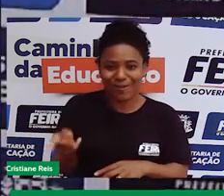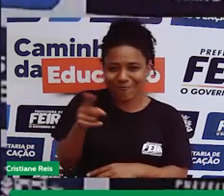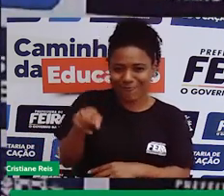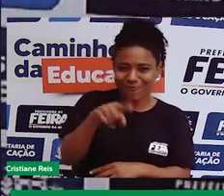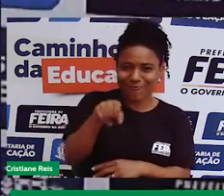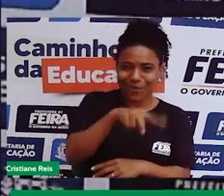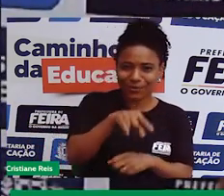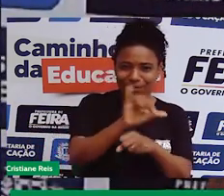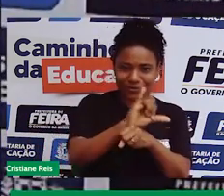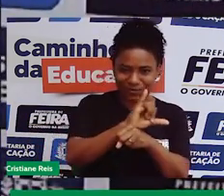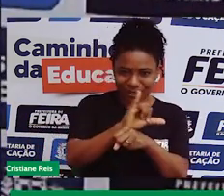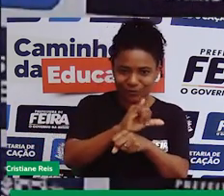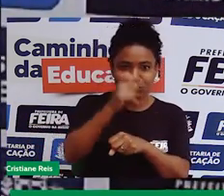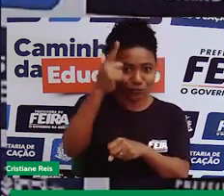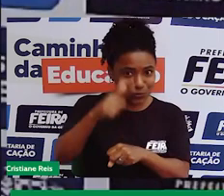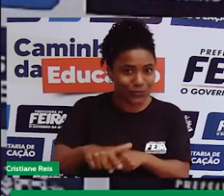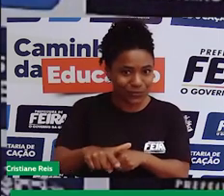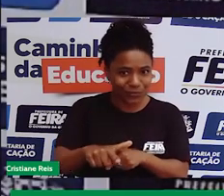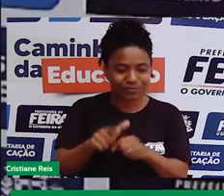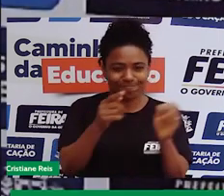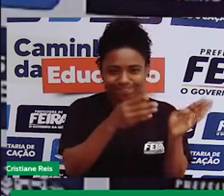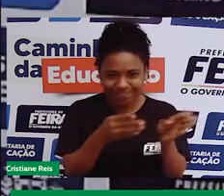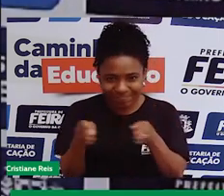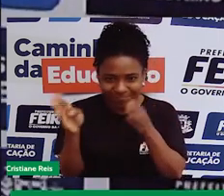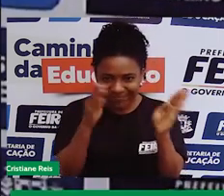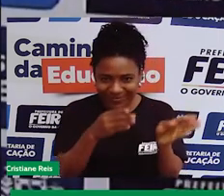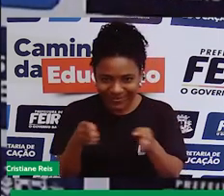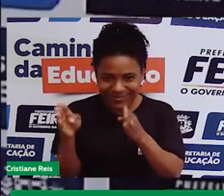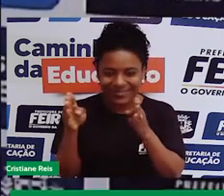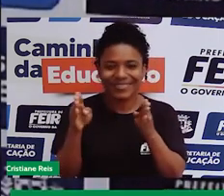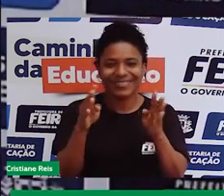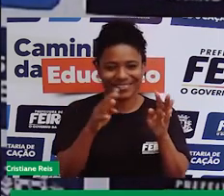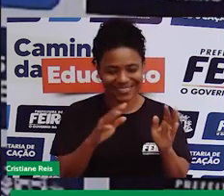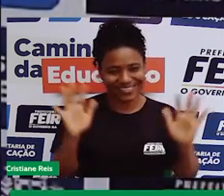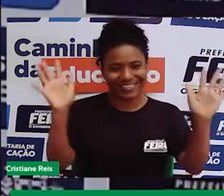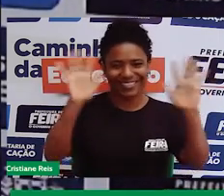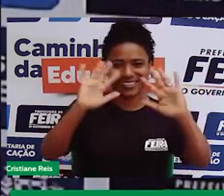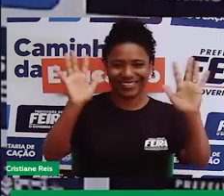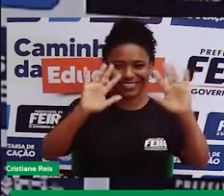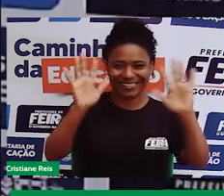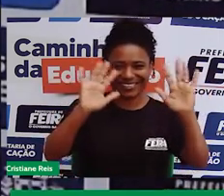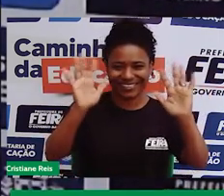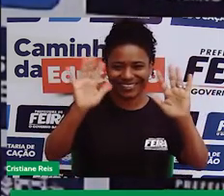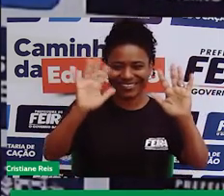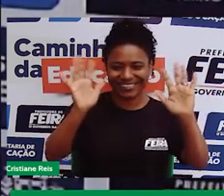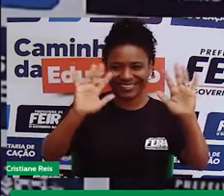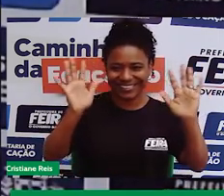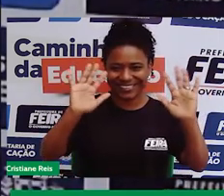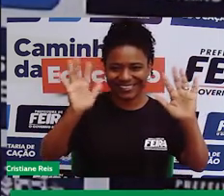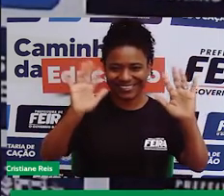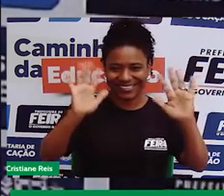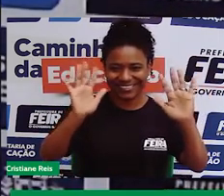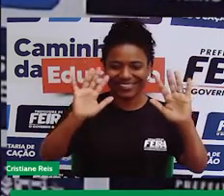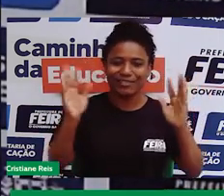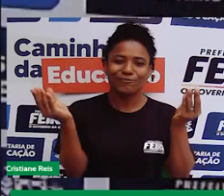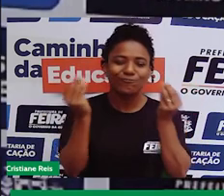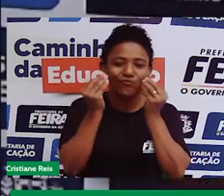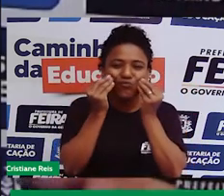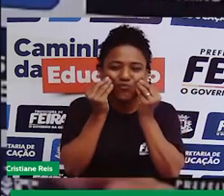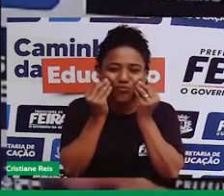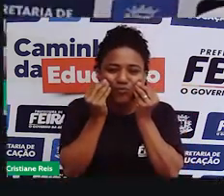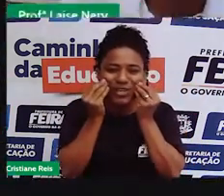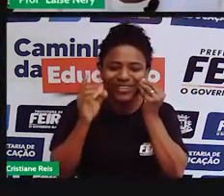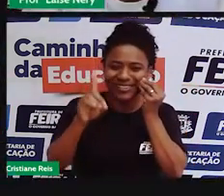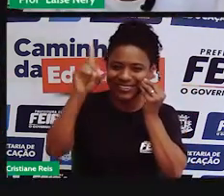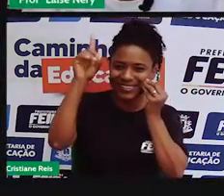novamente e até a próxima aula viu é um beijo